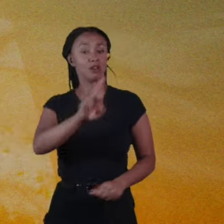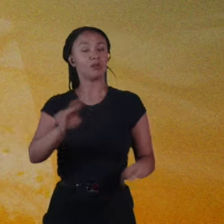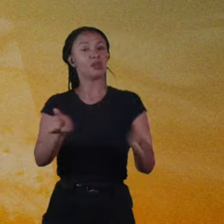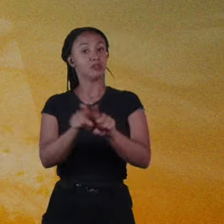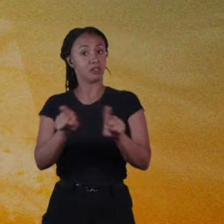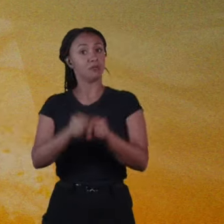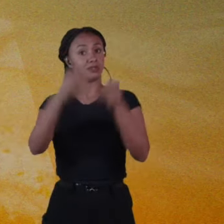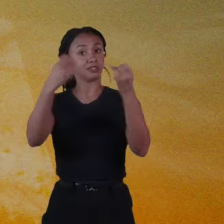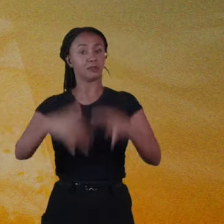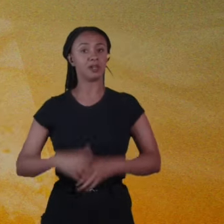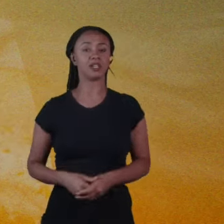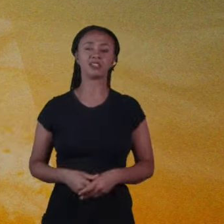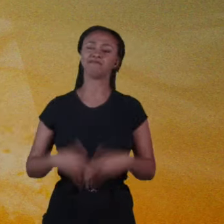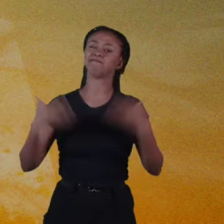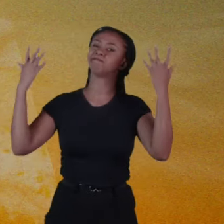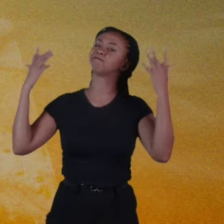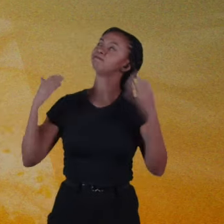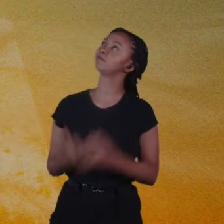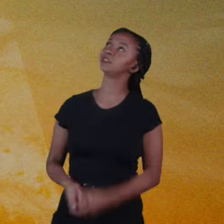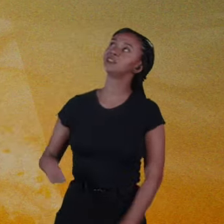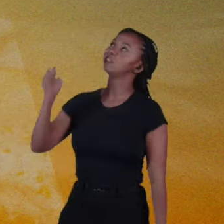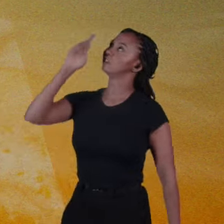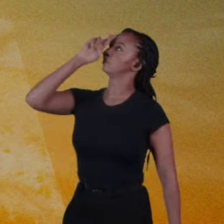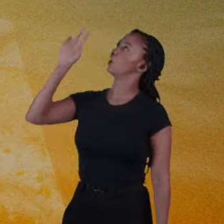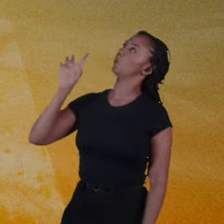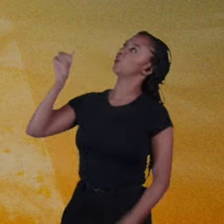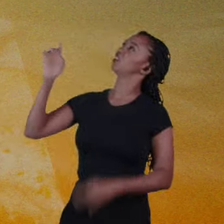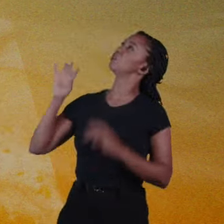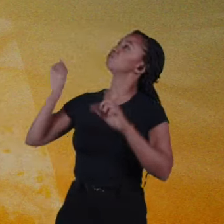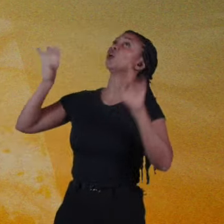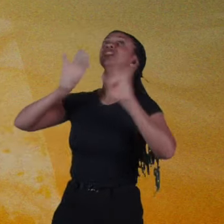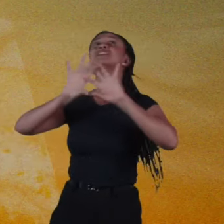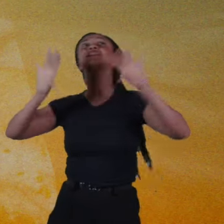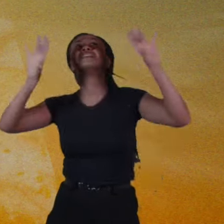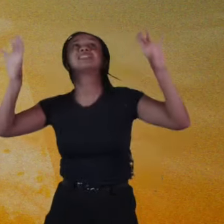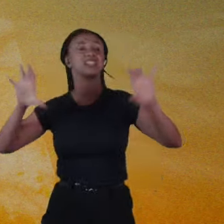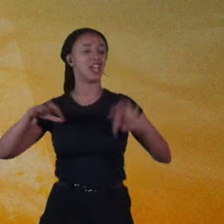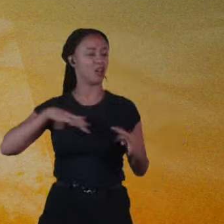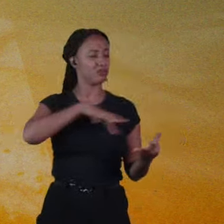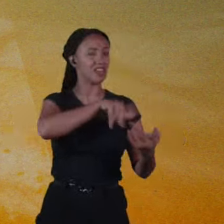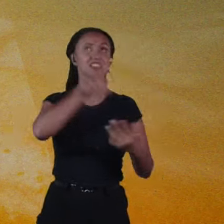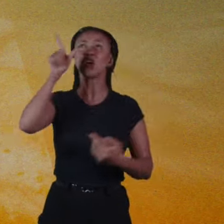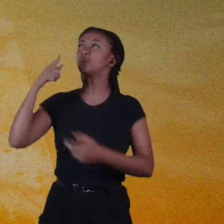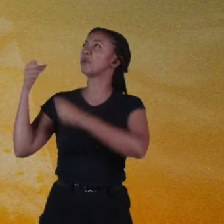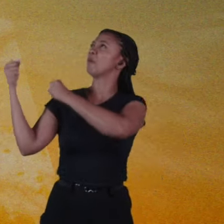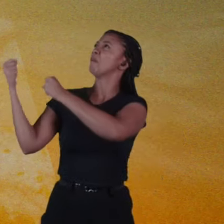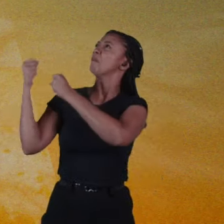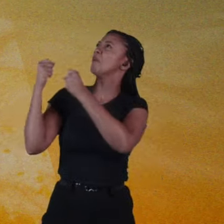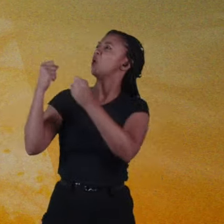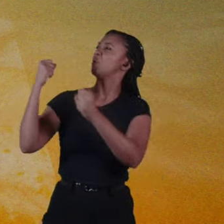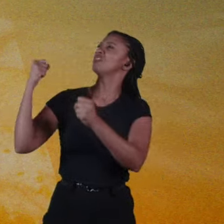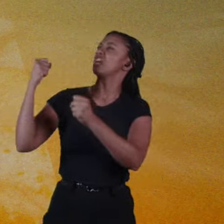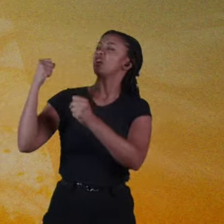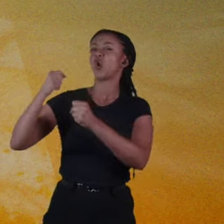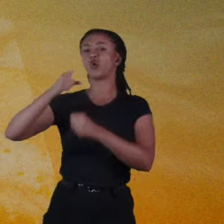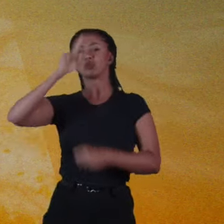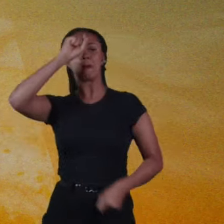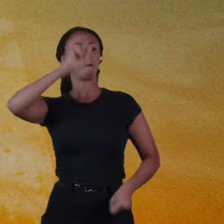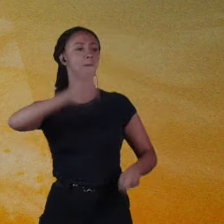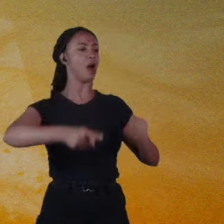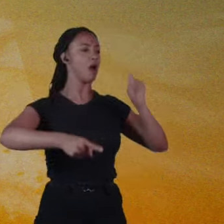diz assim: Ah, Senhor Deus, eis que fizeste os céus e a terra com o teu grande poder e com o teu braço